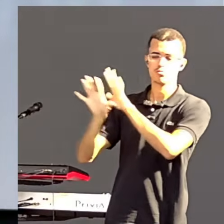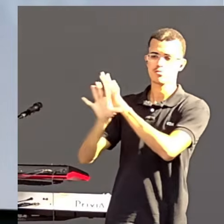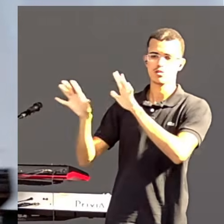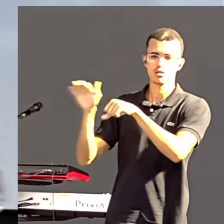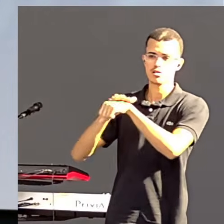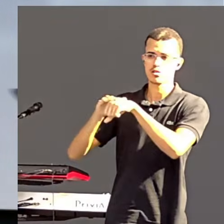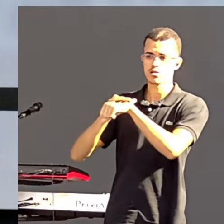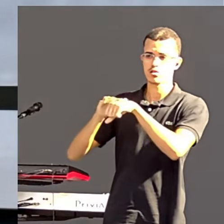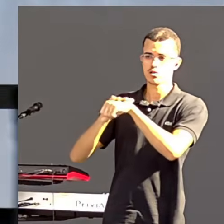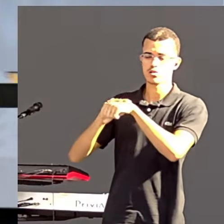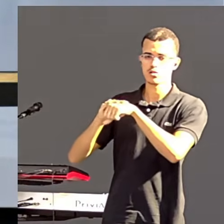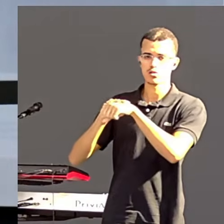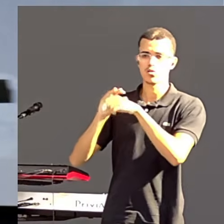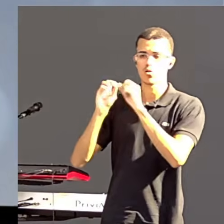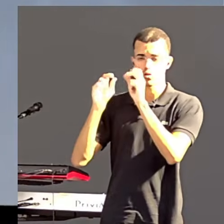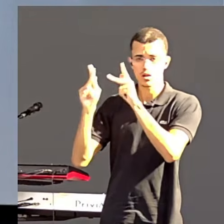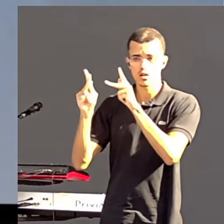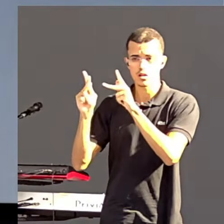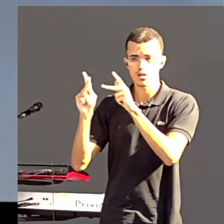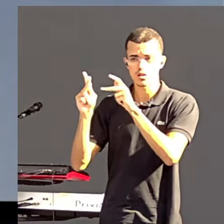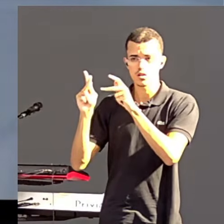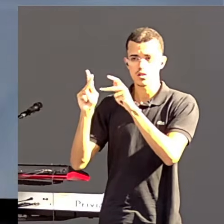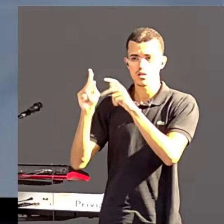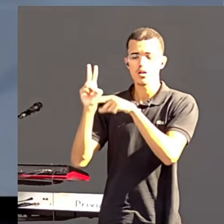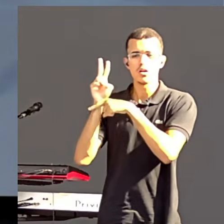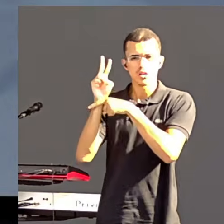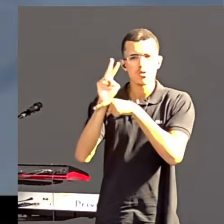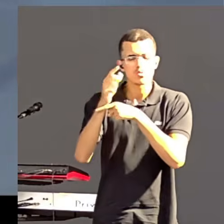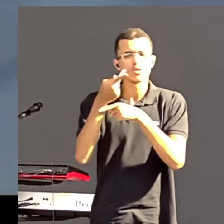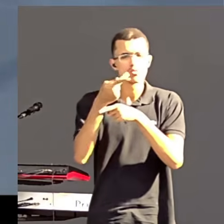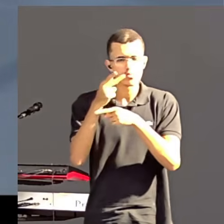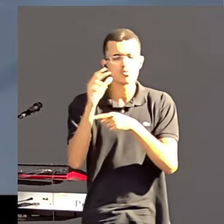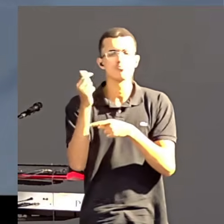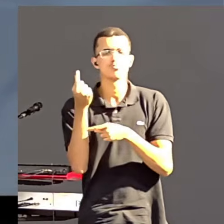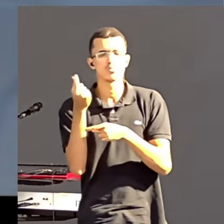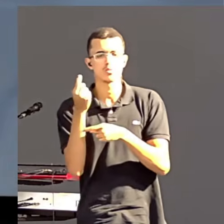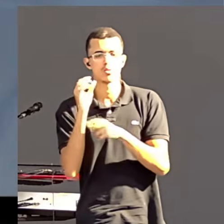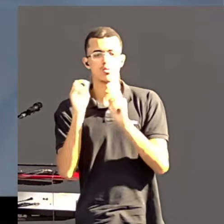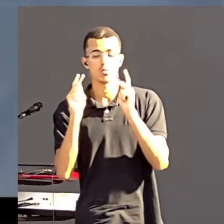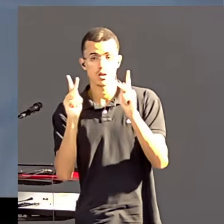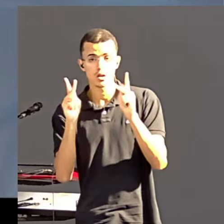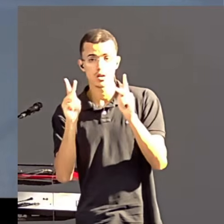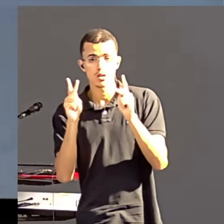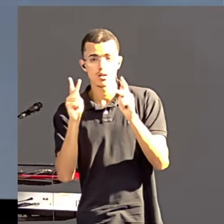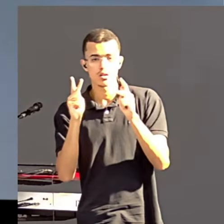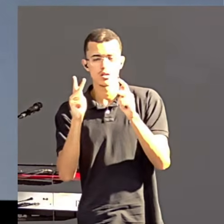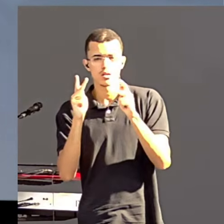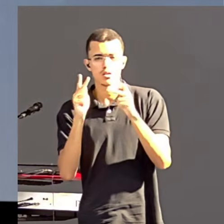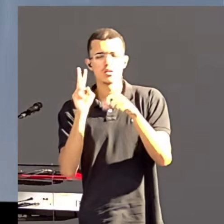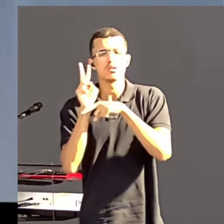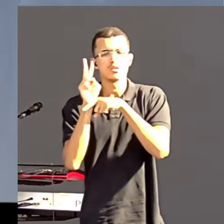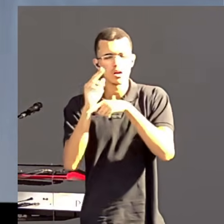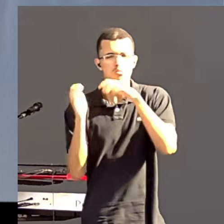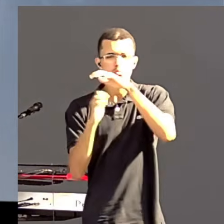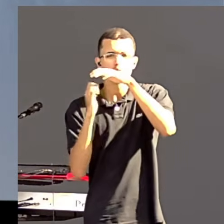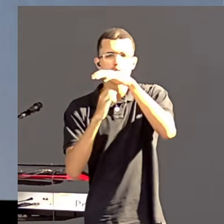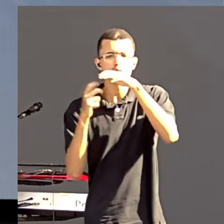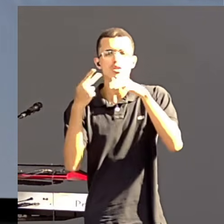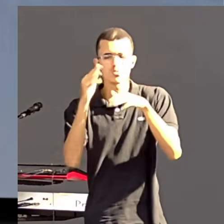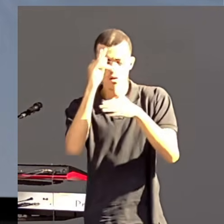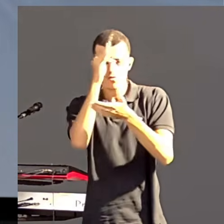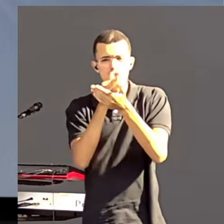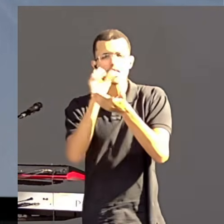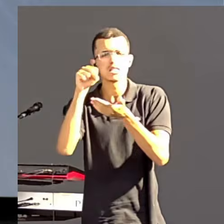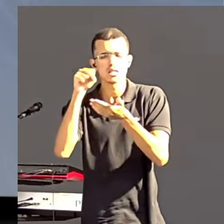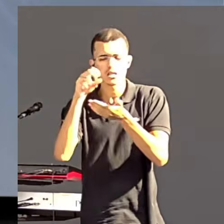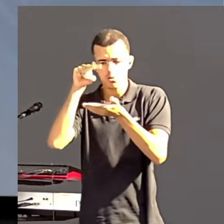estou com a guarda levantada. Você está cuidando das suas finanças? Sim, estou com a guarda levantada. Está cuidando da empresa? Estou cuidando. Está cuidando da sua fé?